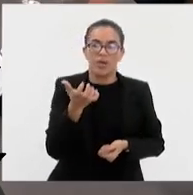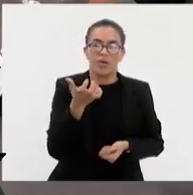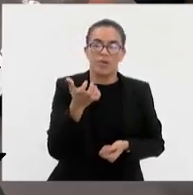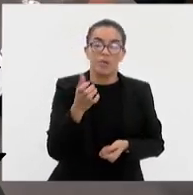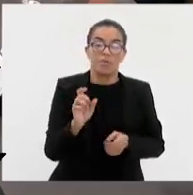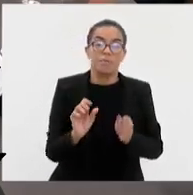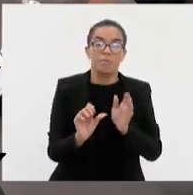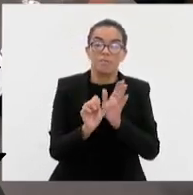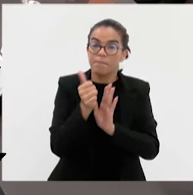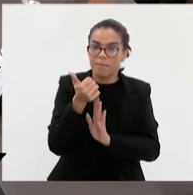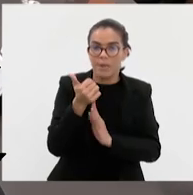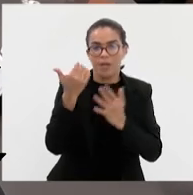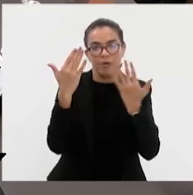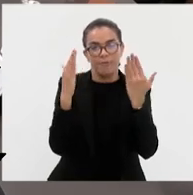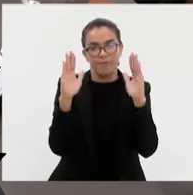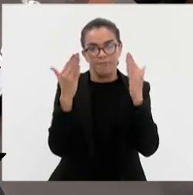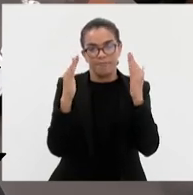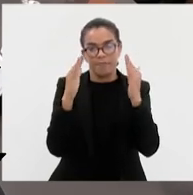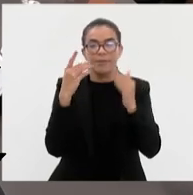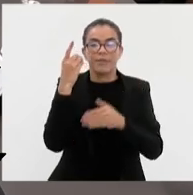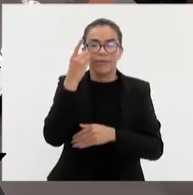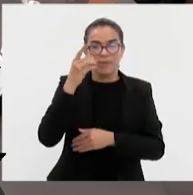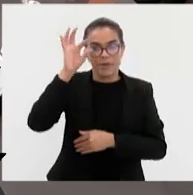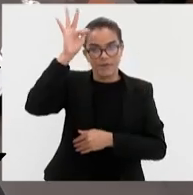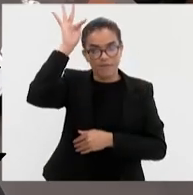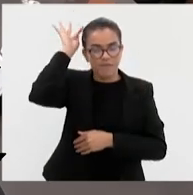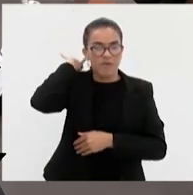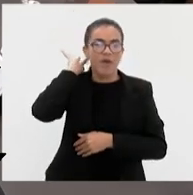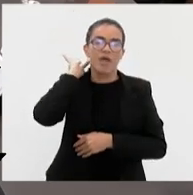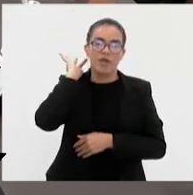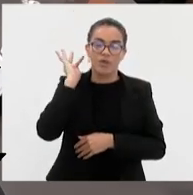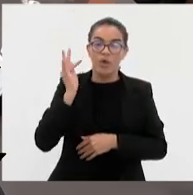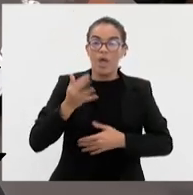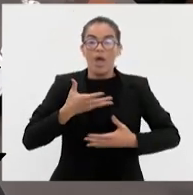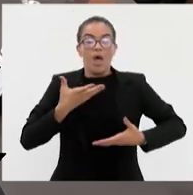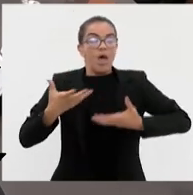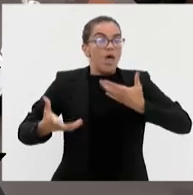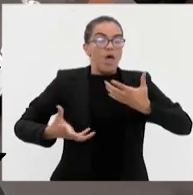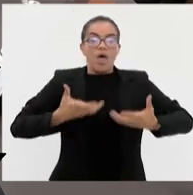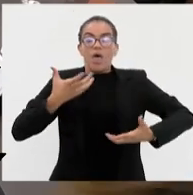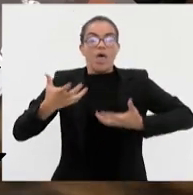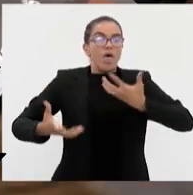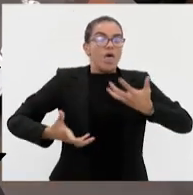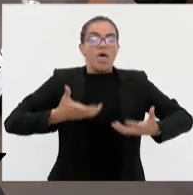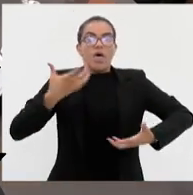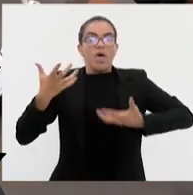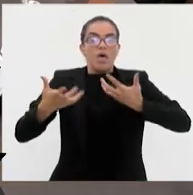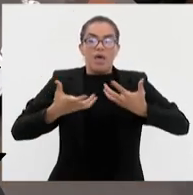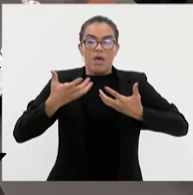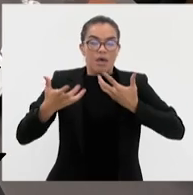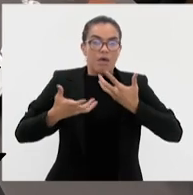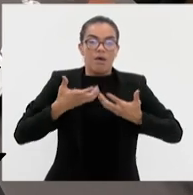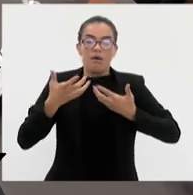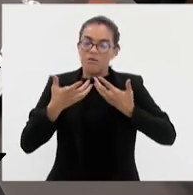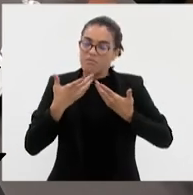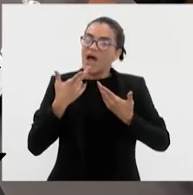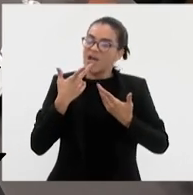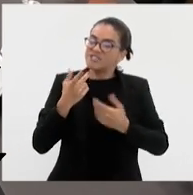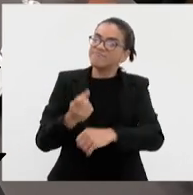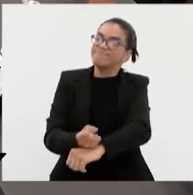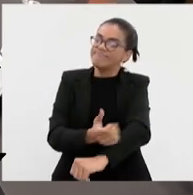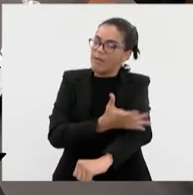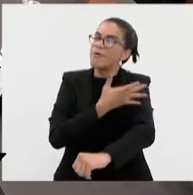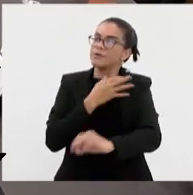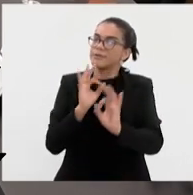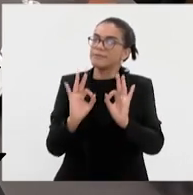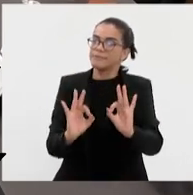primeiro parabenizar o deputado Fred. Ele está até um pouco ofegante, mas é um tema que realmente mexe com a gente,